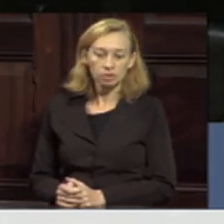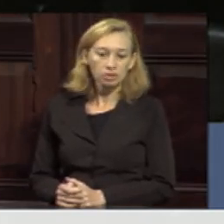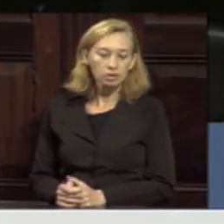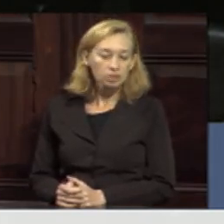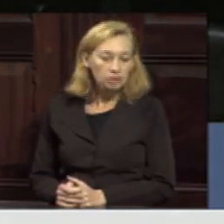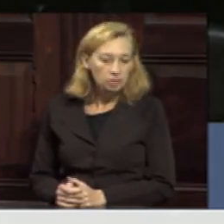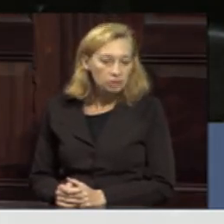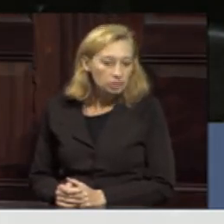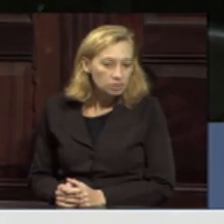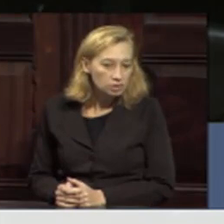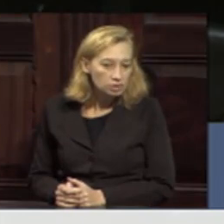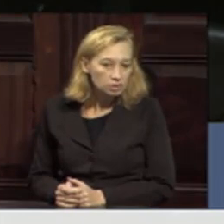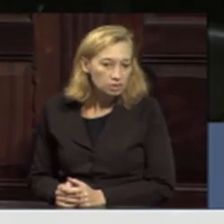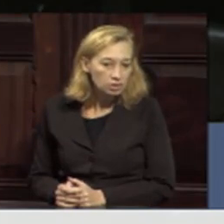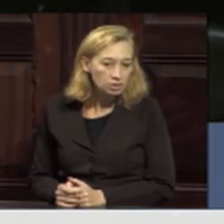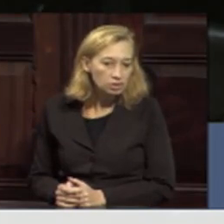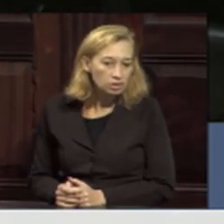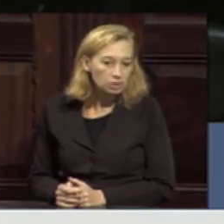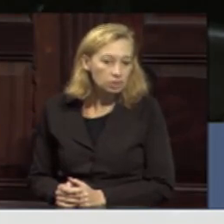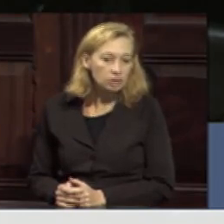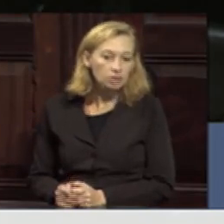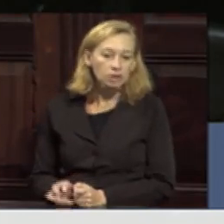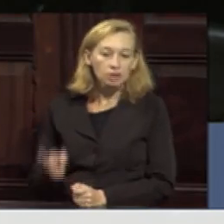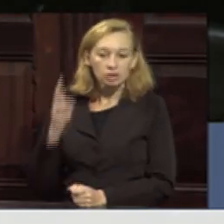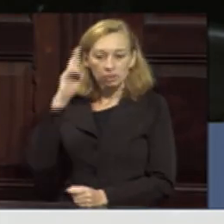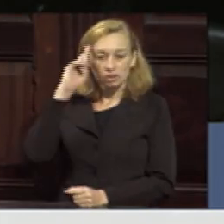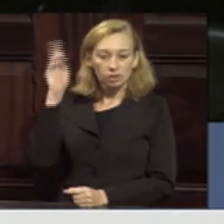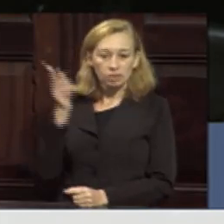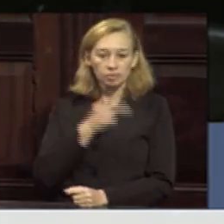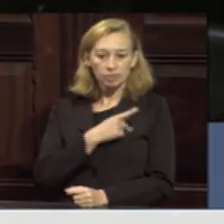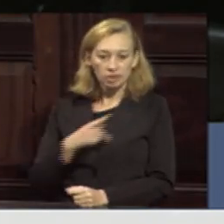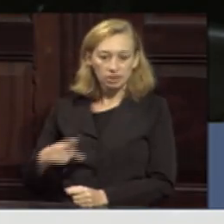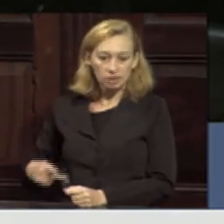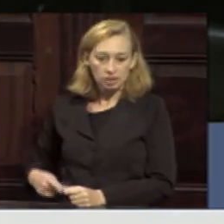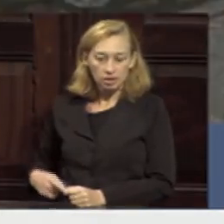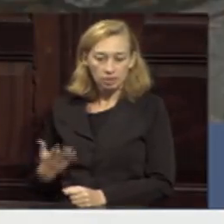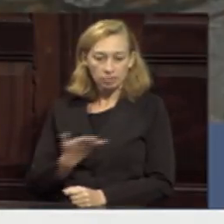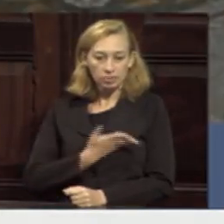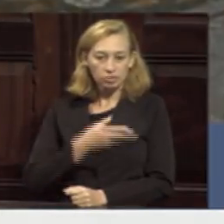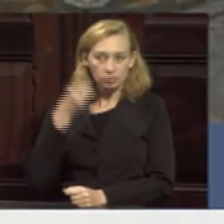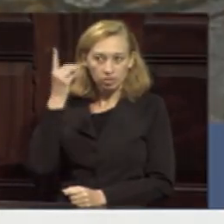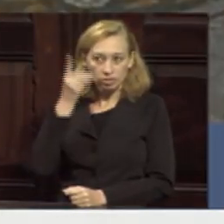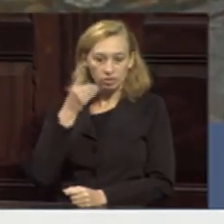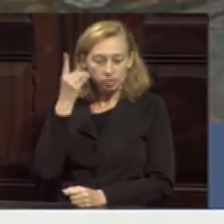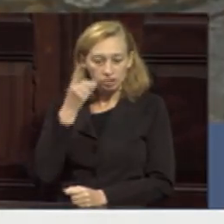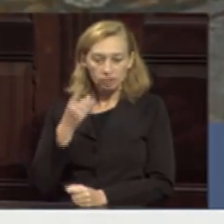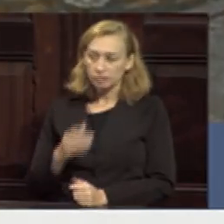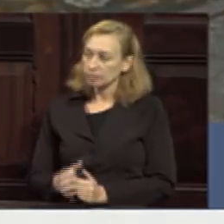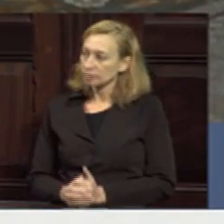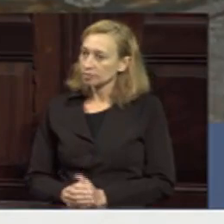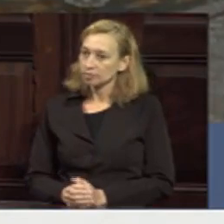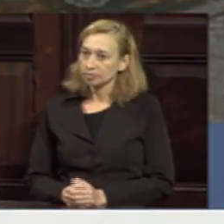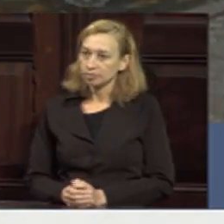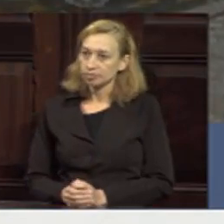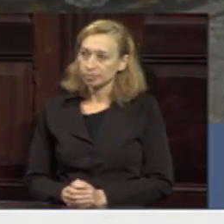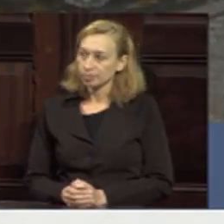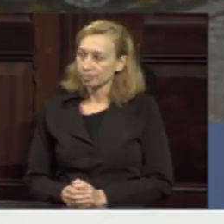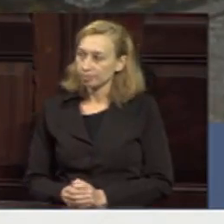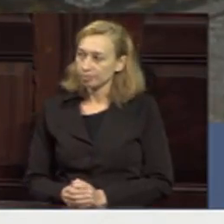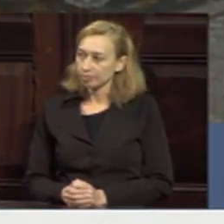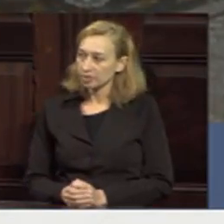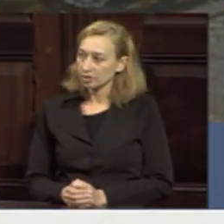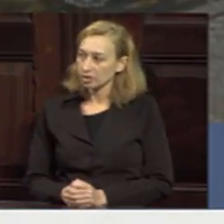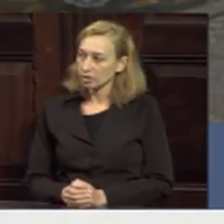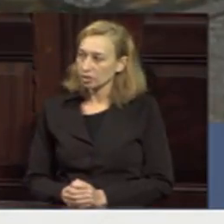Senhora presidente, senhoras e senhores deputados. Em primeiro